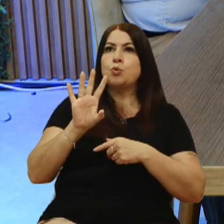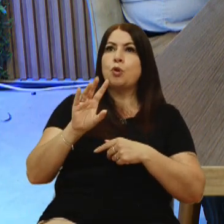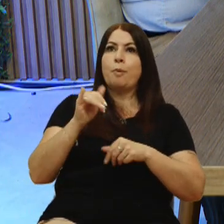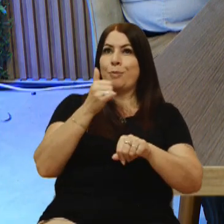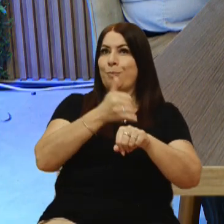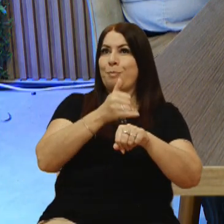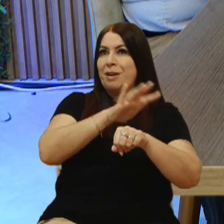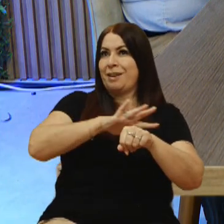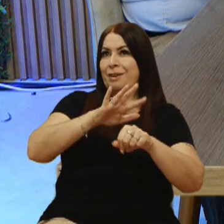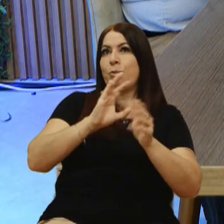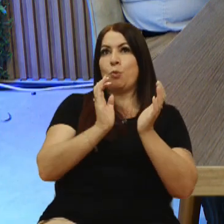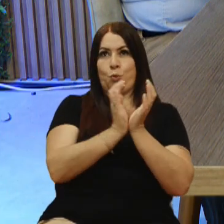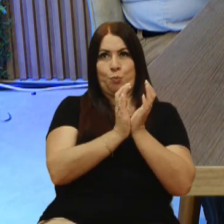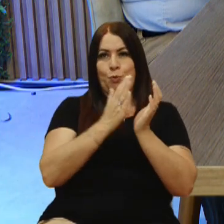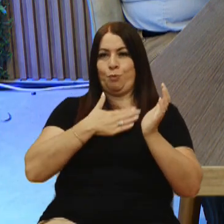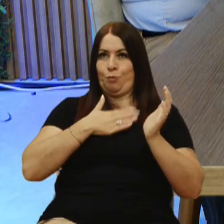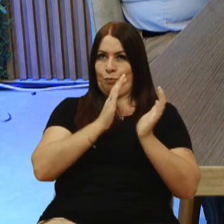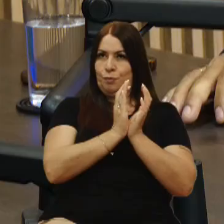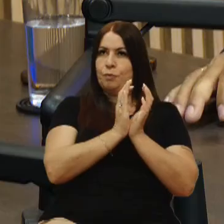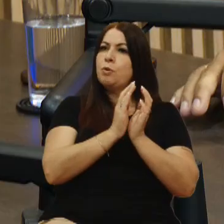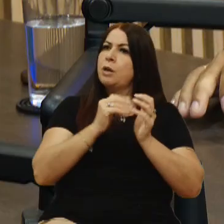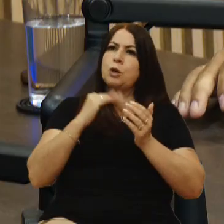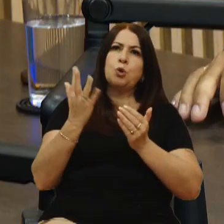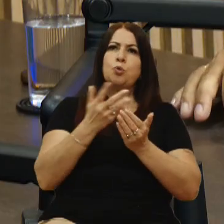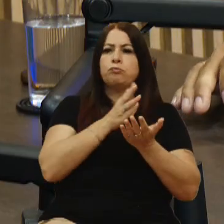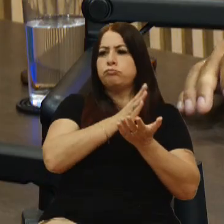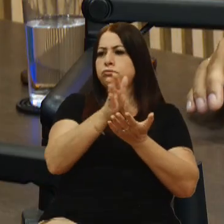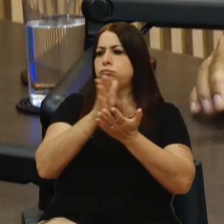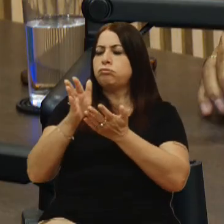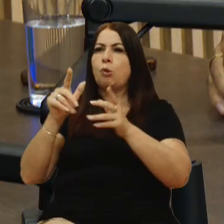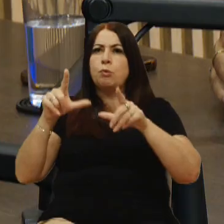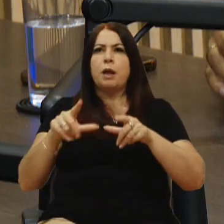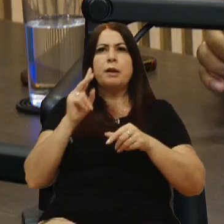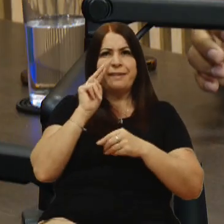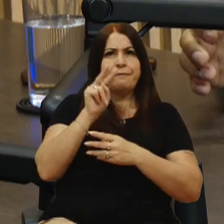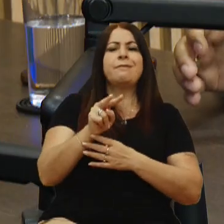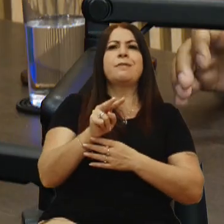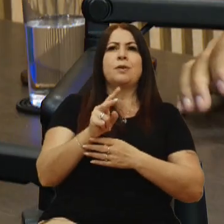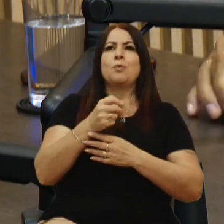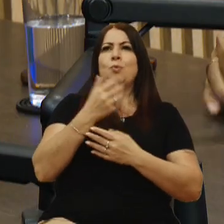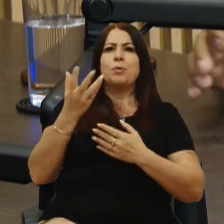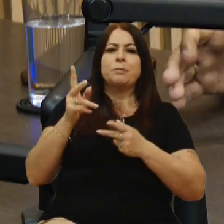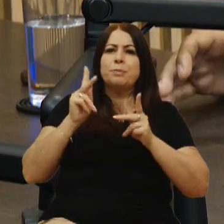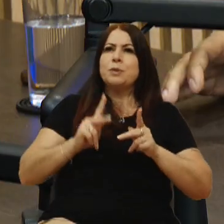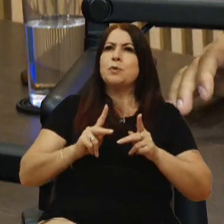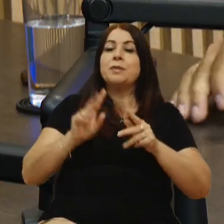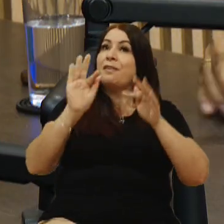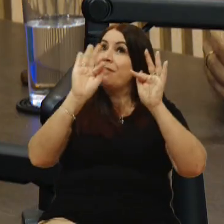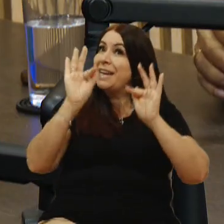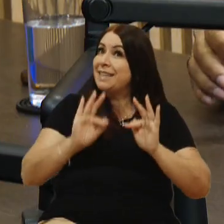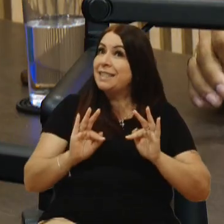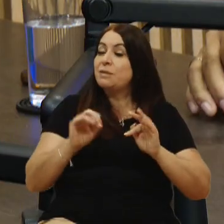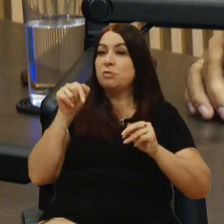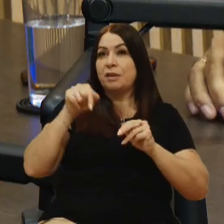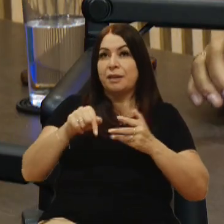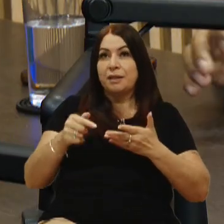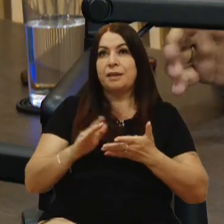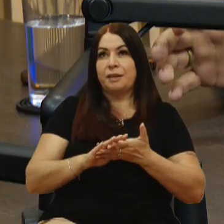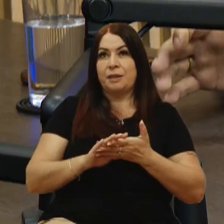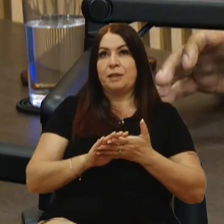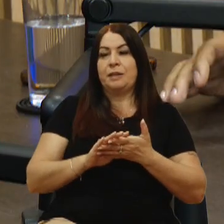metalúrgicos, que é a minha categoria. Então, a gente anda por todos os lugares, aí a gente vê quanto que as pessoas estão felizes por a gente estar aqui, por a gente